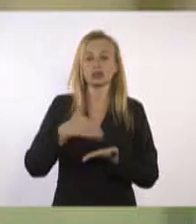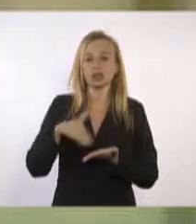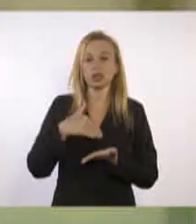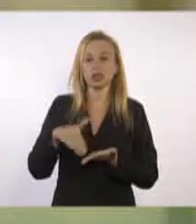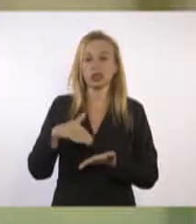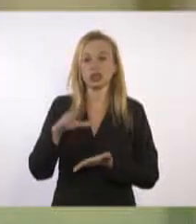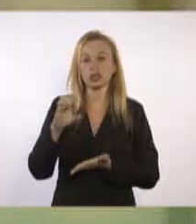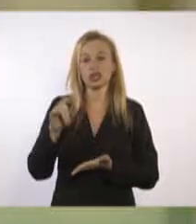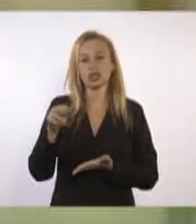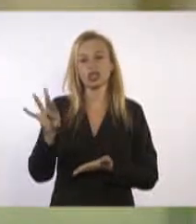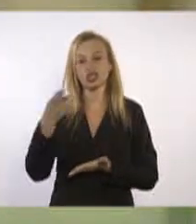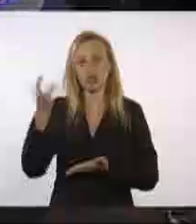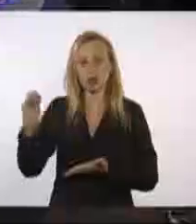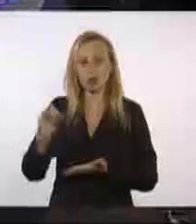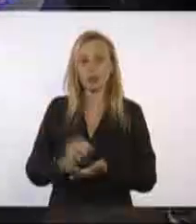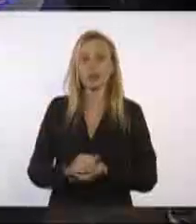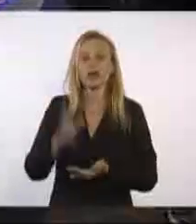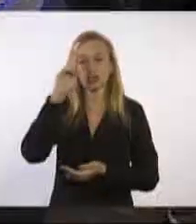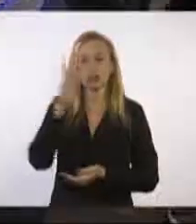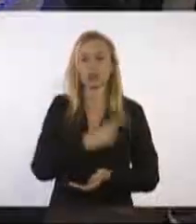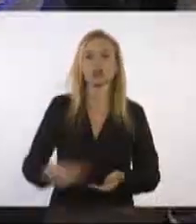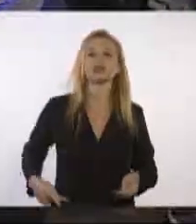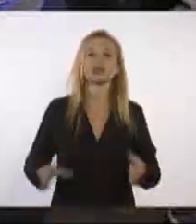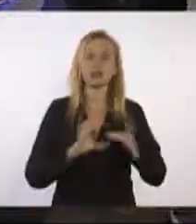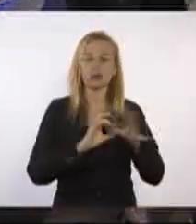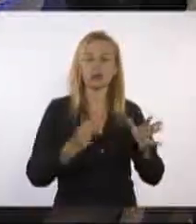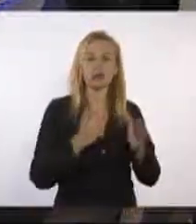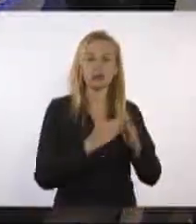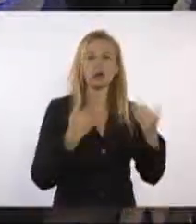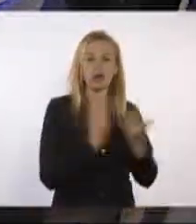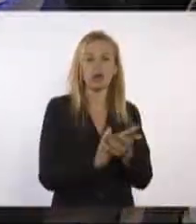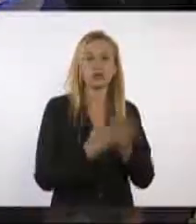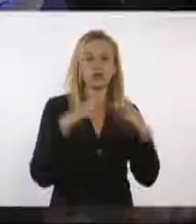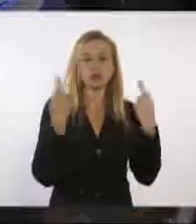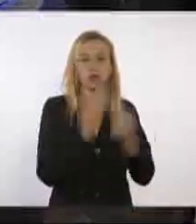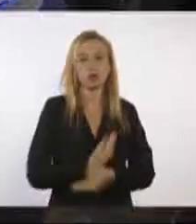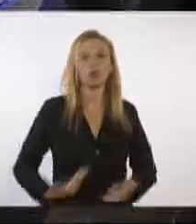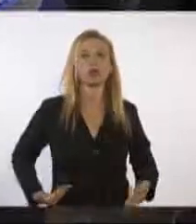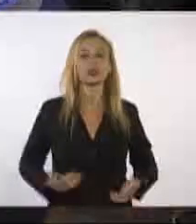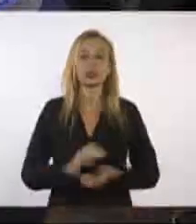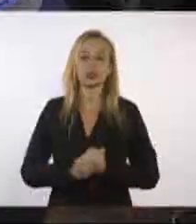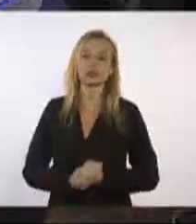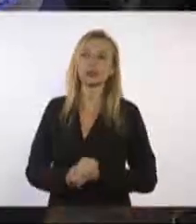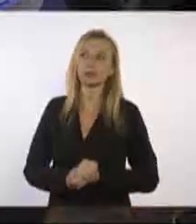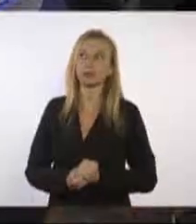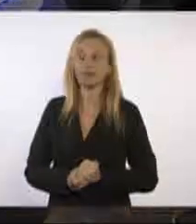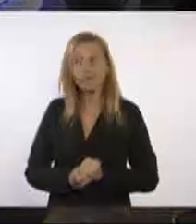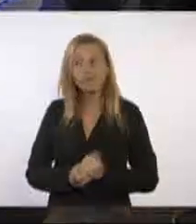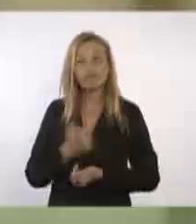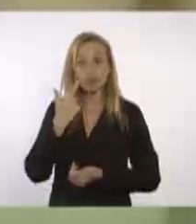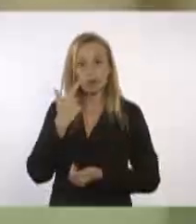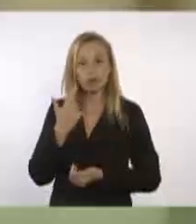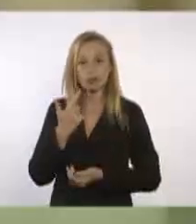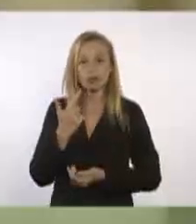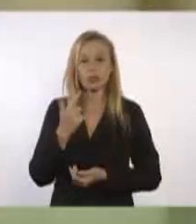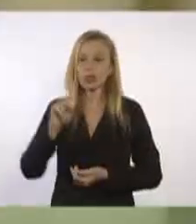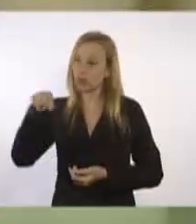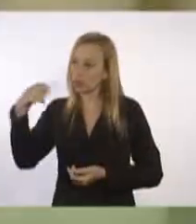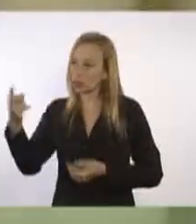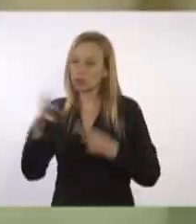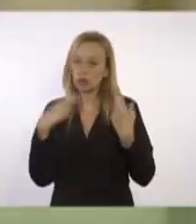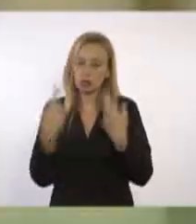Tristão. Senhor presidente, eu gostaria que fosse deliberado sobre o meu requerimento de audiência pública. Olha só, eu vou deliberar na próxima sessão. Por